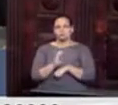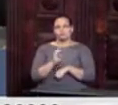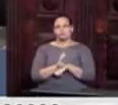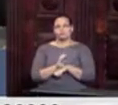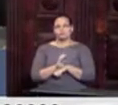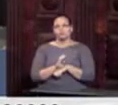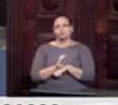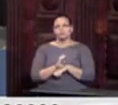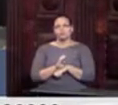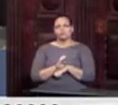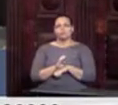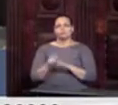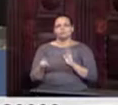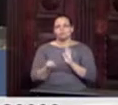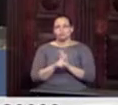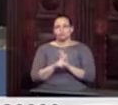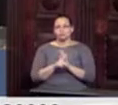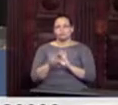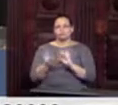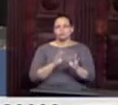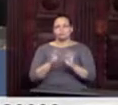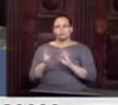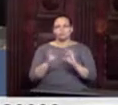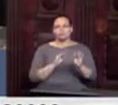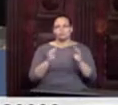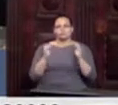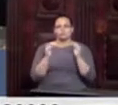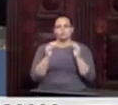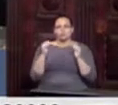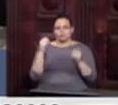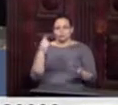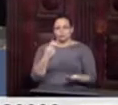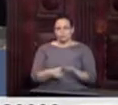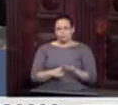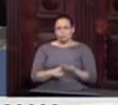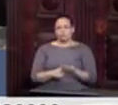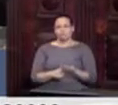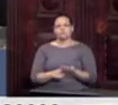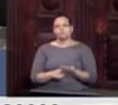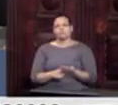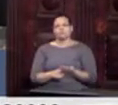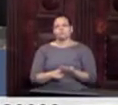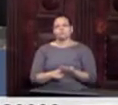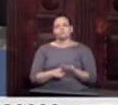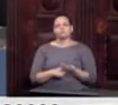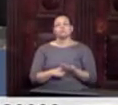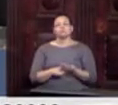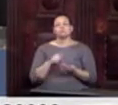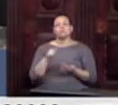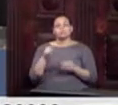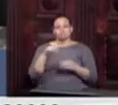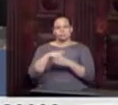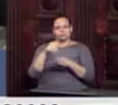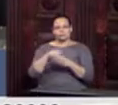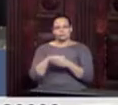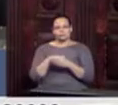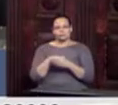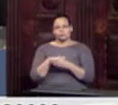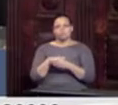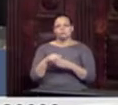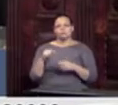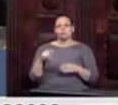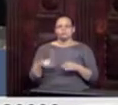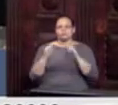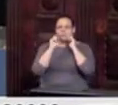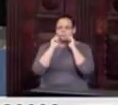E esse próprio projeto e esse acordo ensejou, inclusive, a colocação em votação nessa